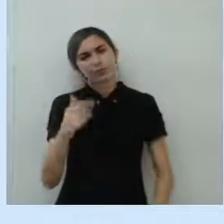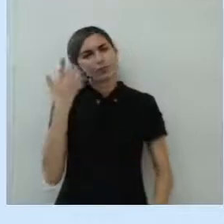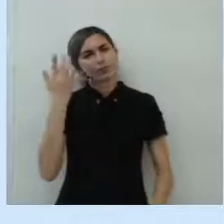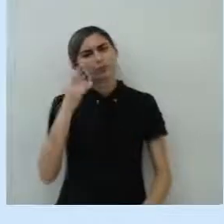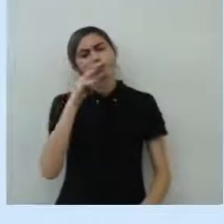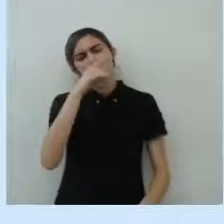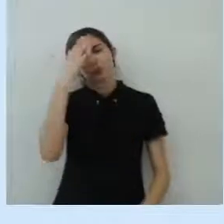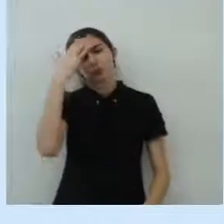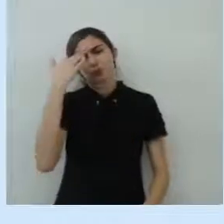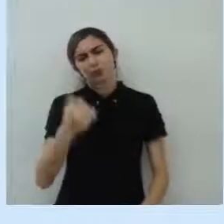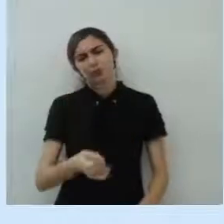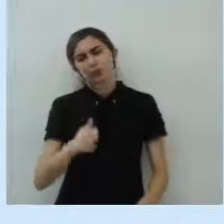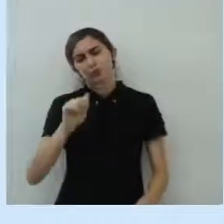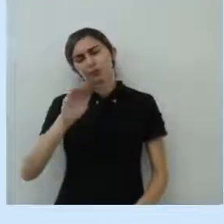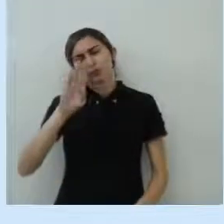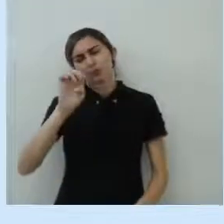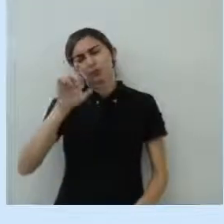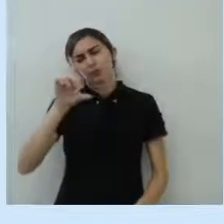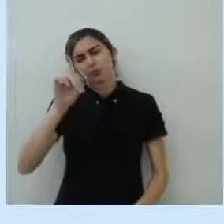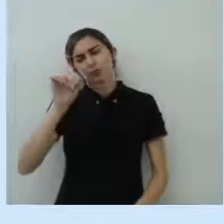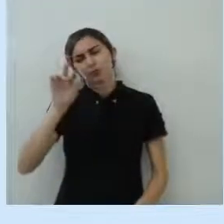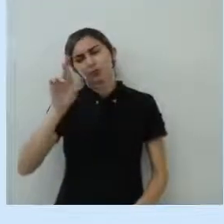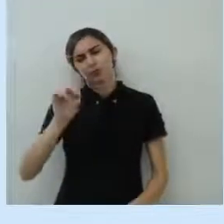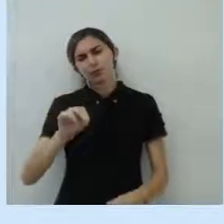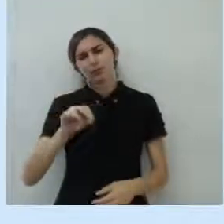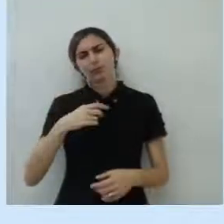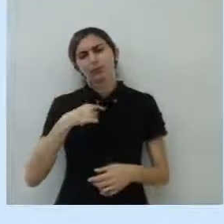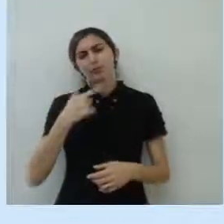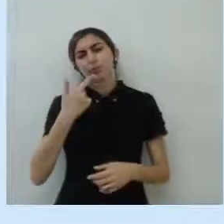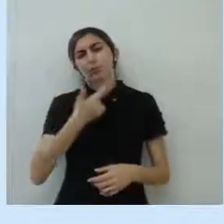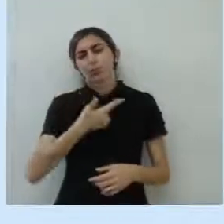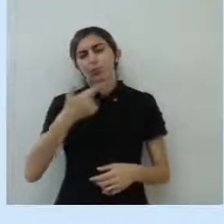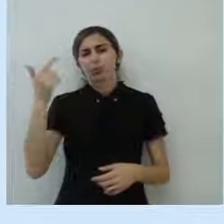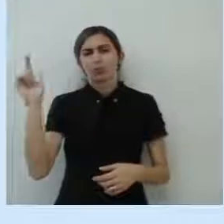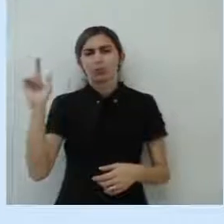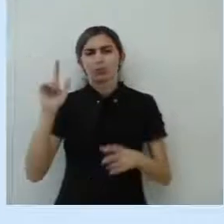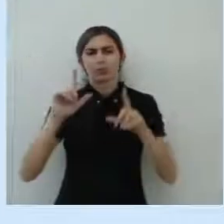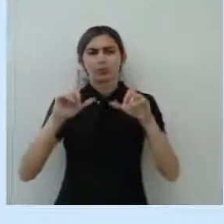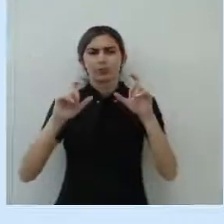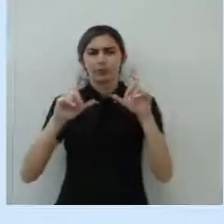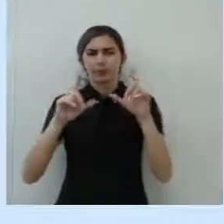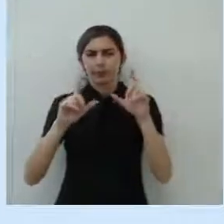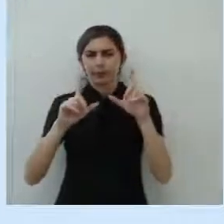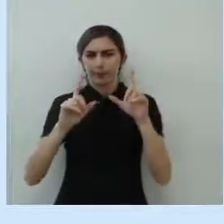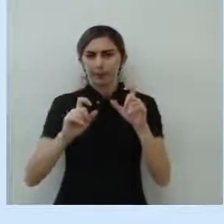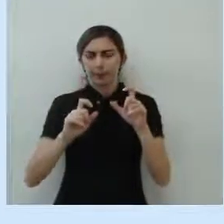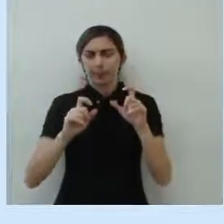saber. Abelardo Barbosa. Agora eu vou revelar uma outra imagem